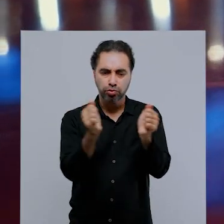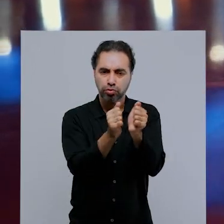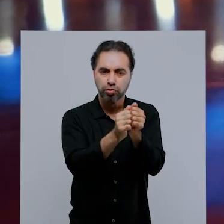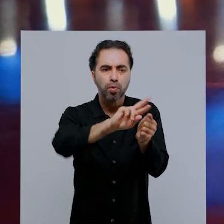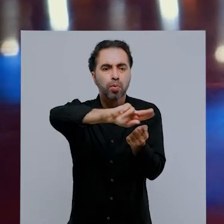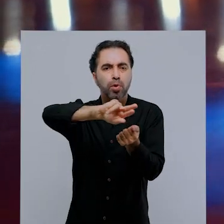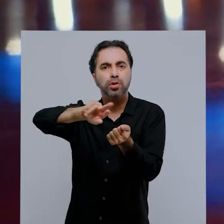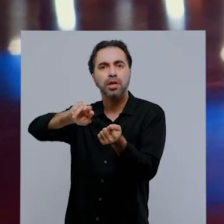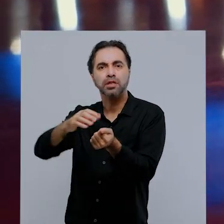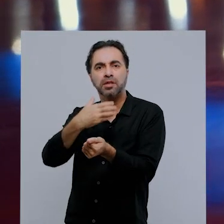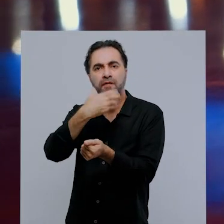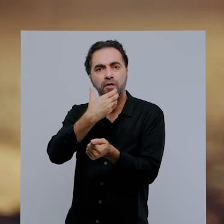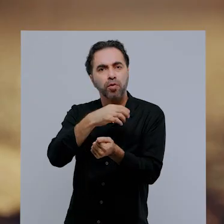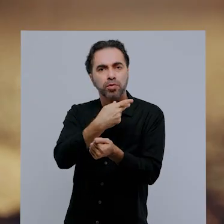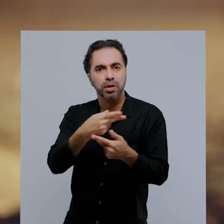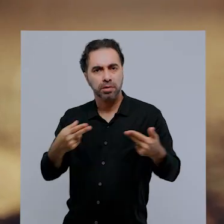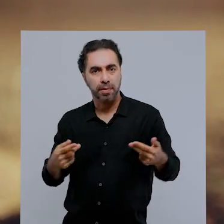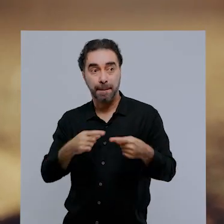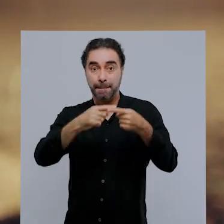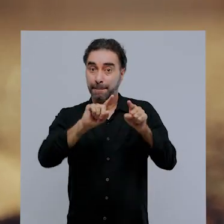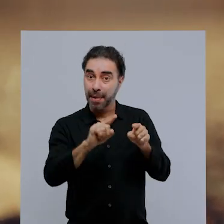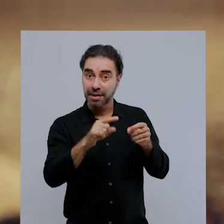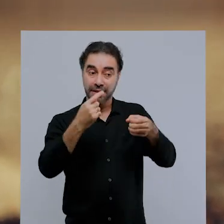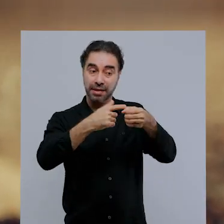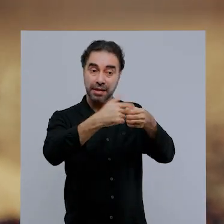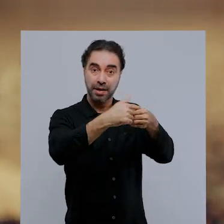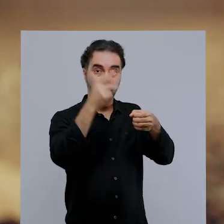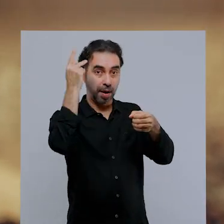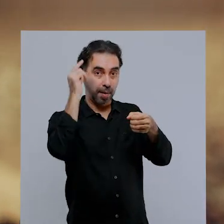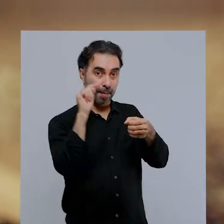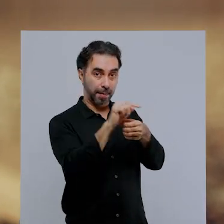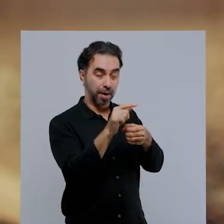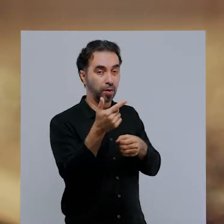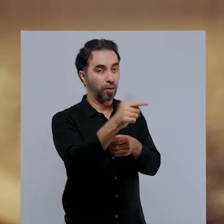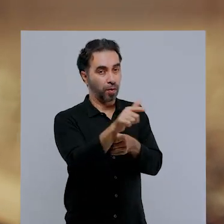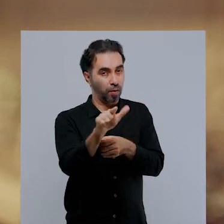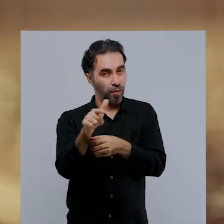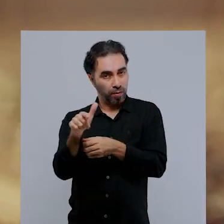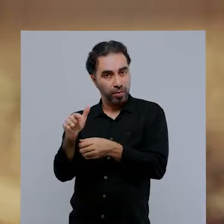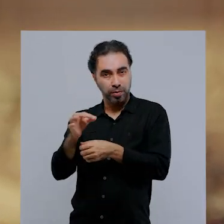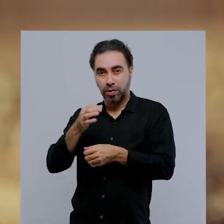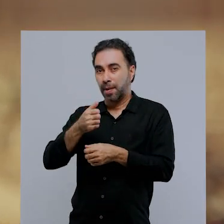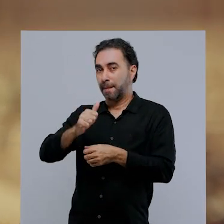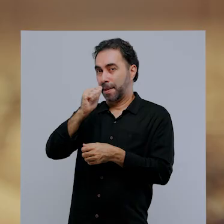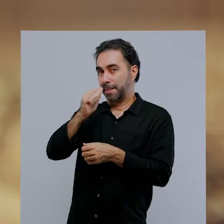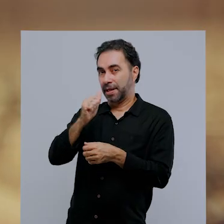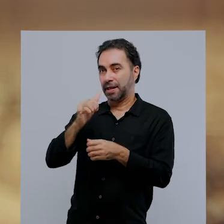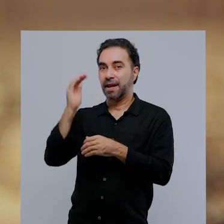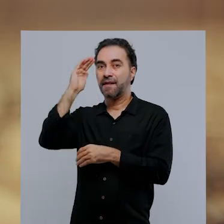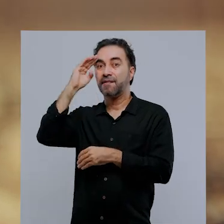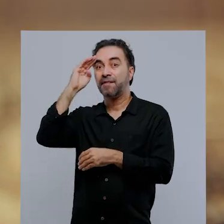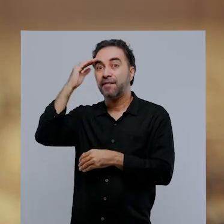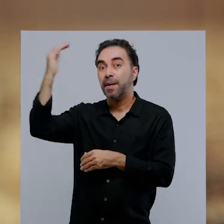o mundo. Mas no interior de São Paulo tem um outro drink que por essas terras é tão famoso quanto a caipirinha.